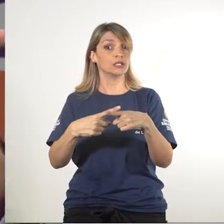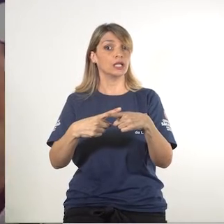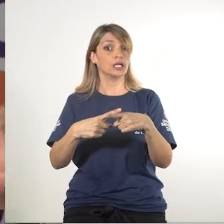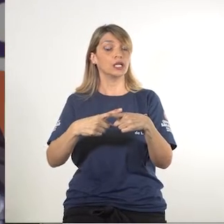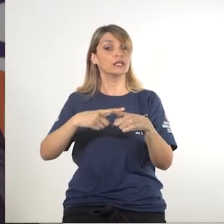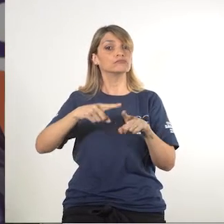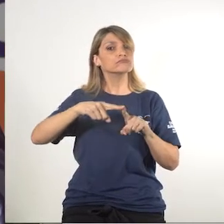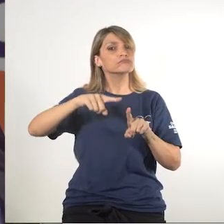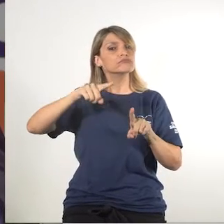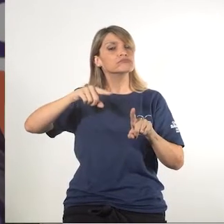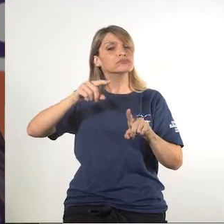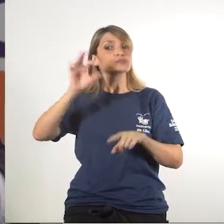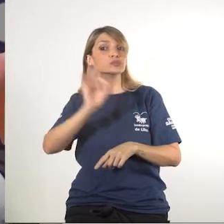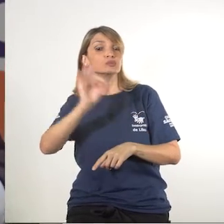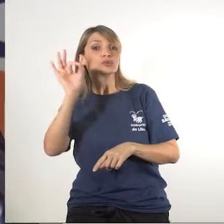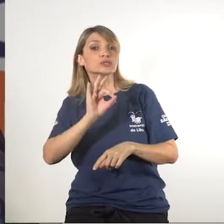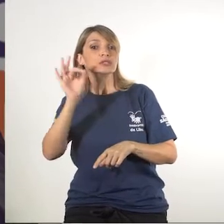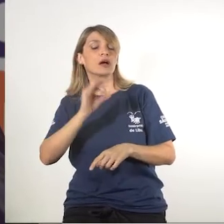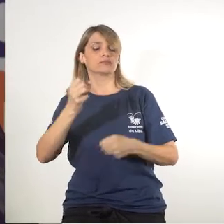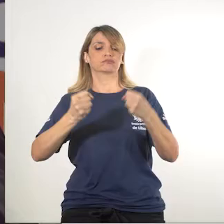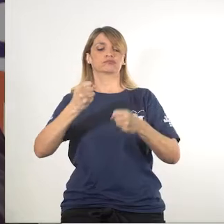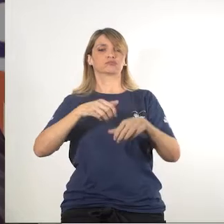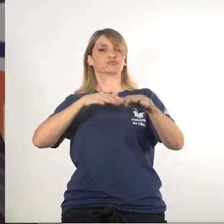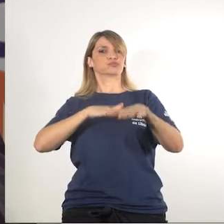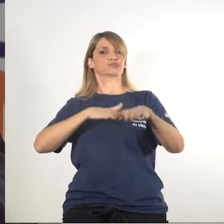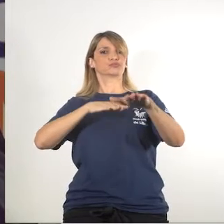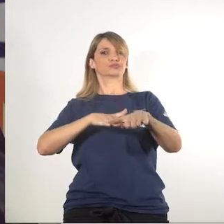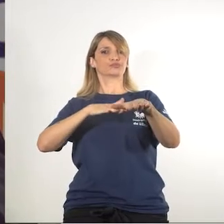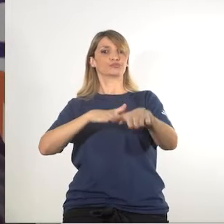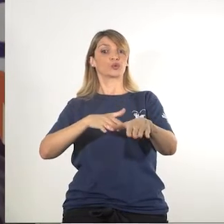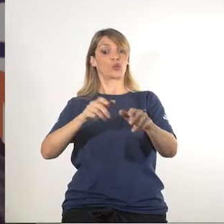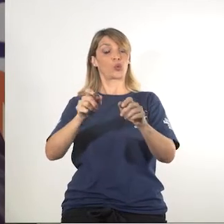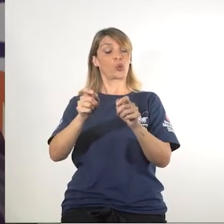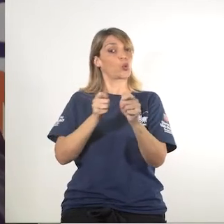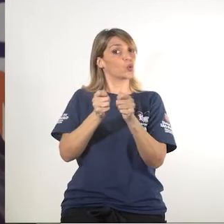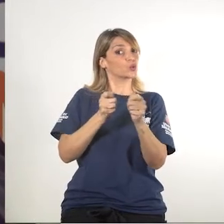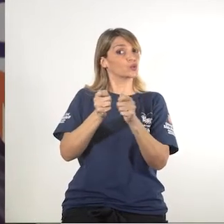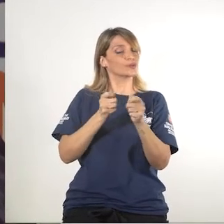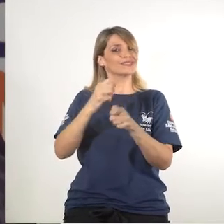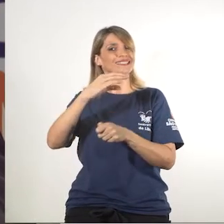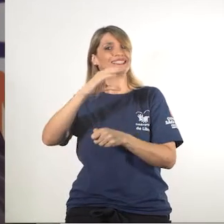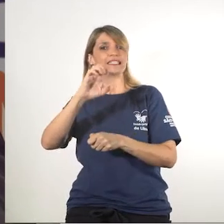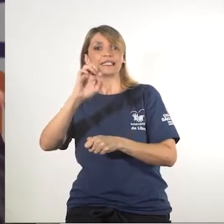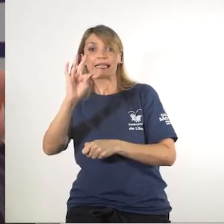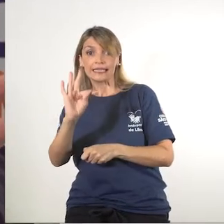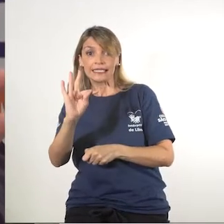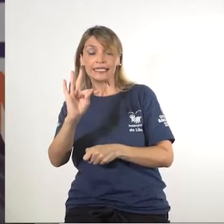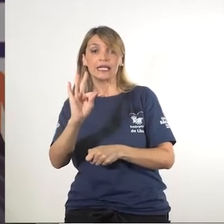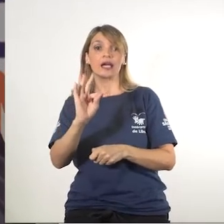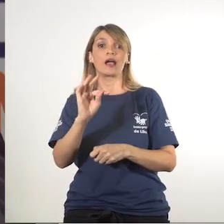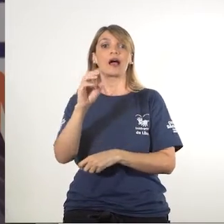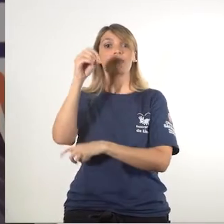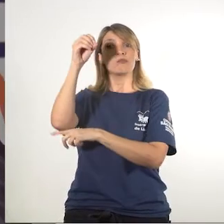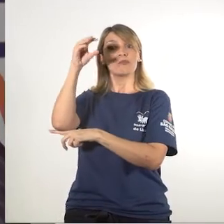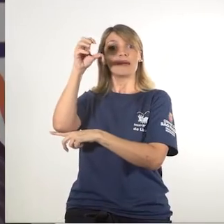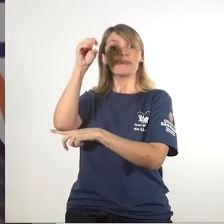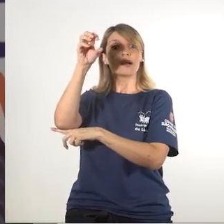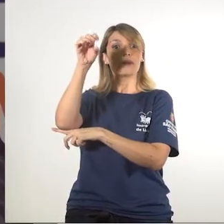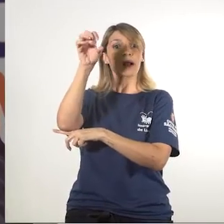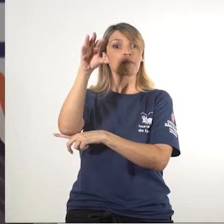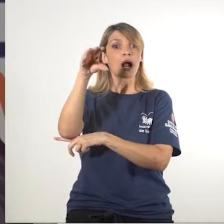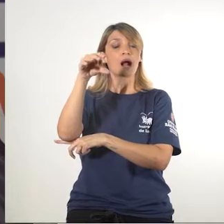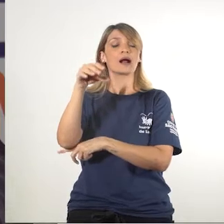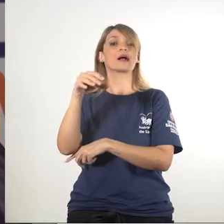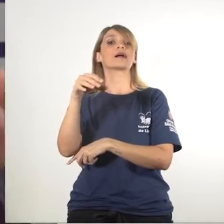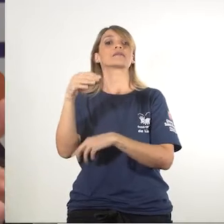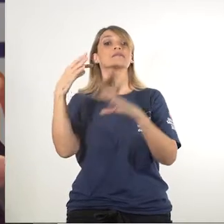veículo e de frequência de carros por conta do controle da CET de trânsito, os radares da cidade,